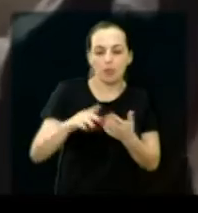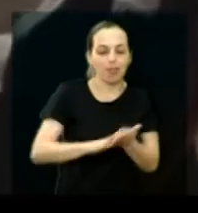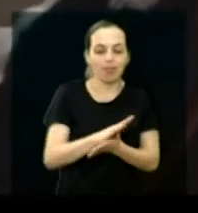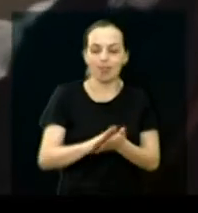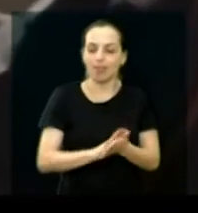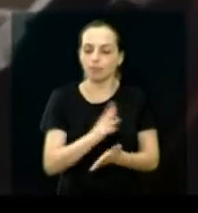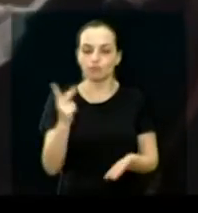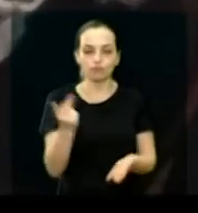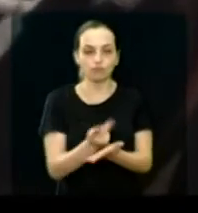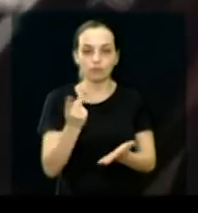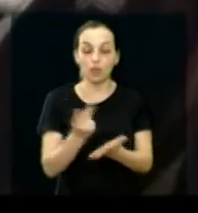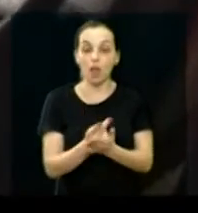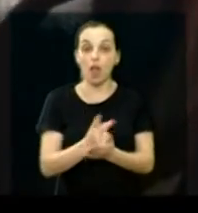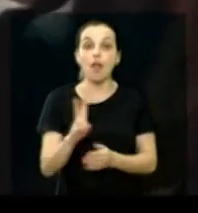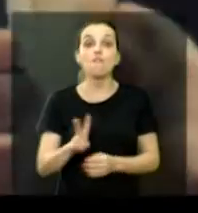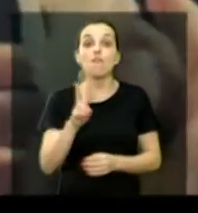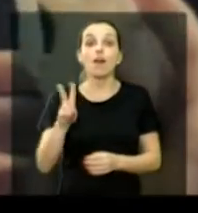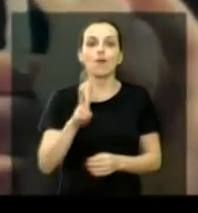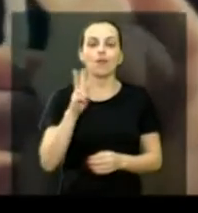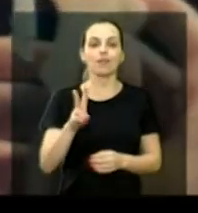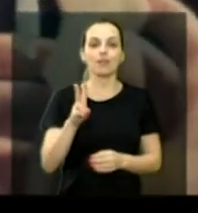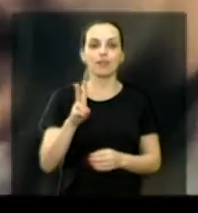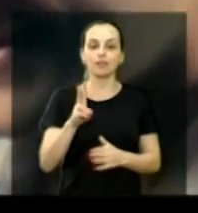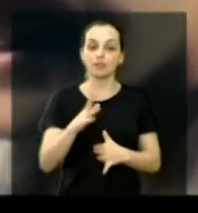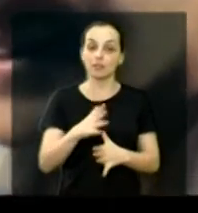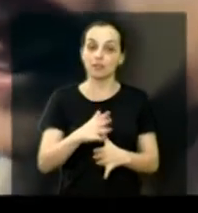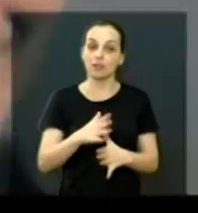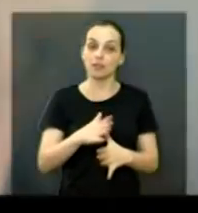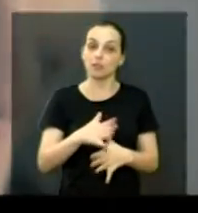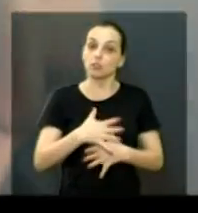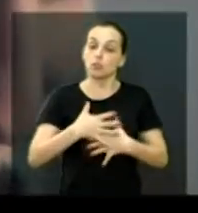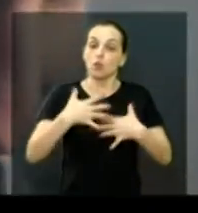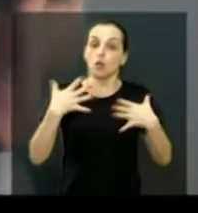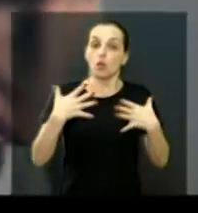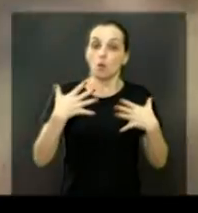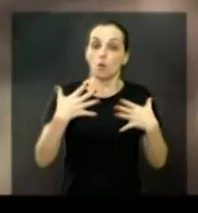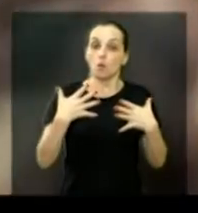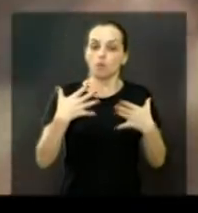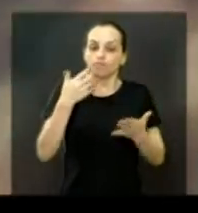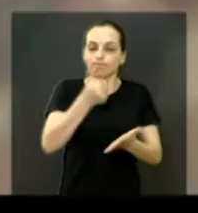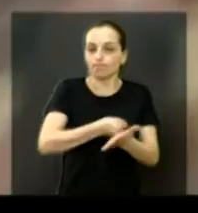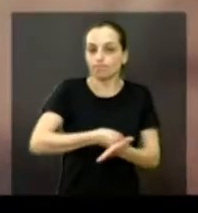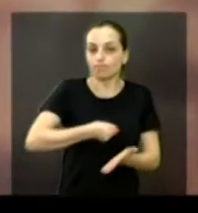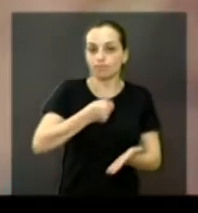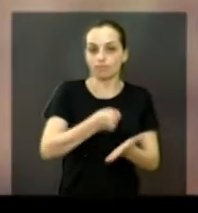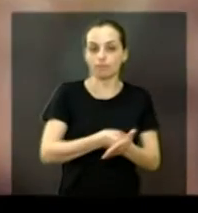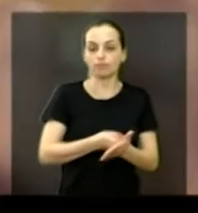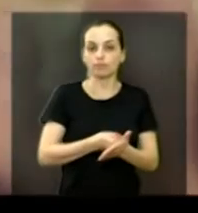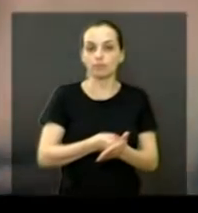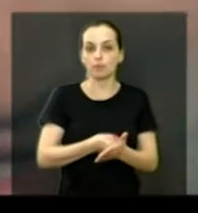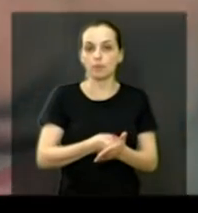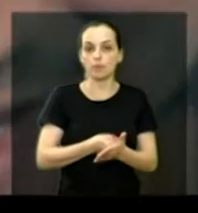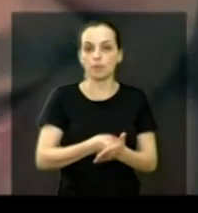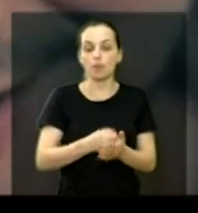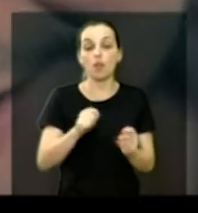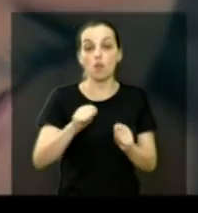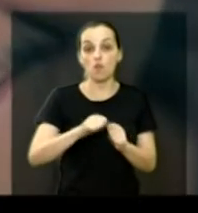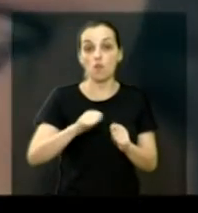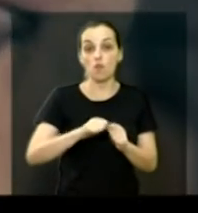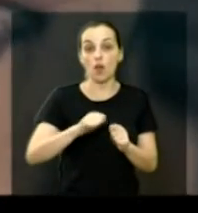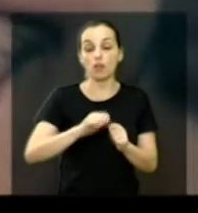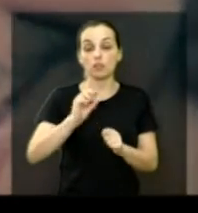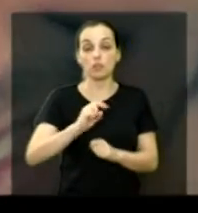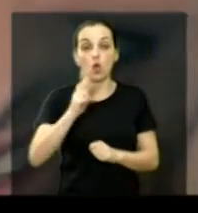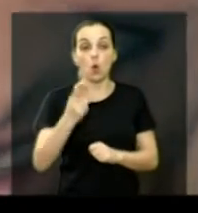se valorize se hoje se critique faça isso o